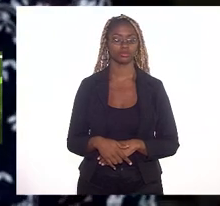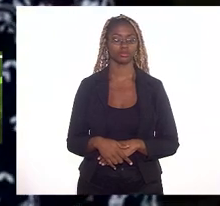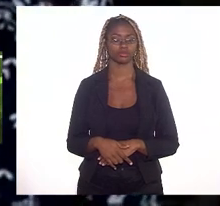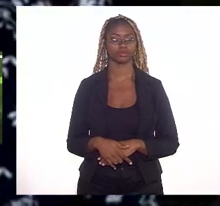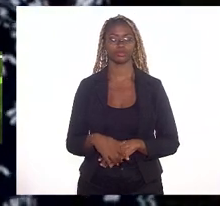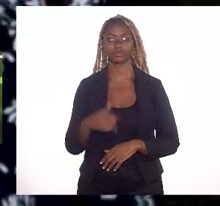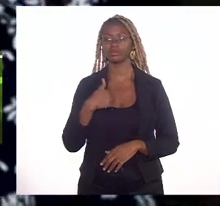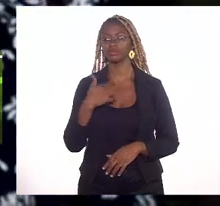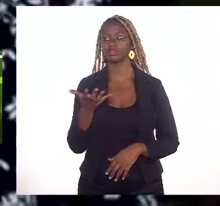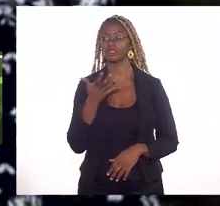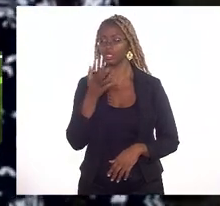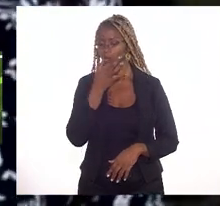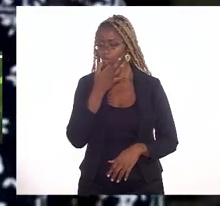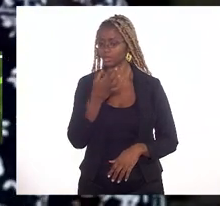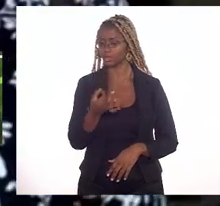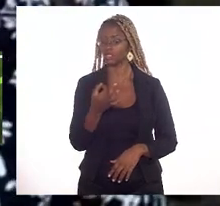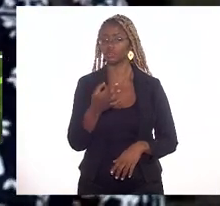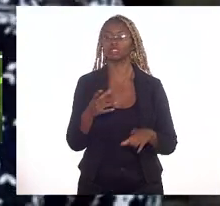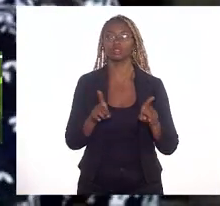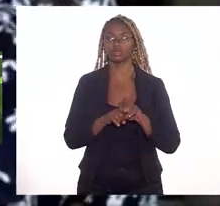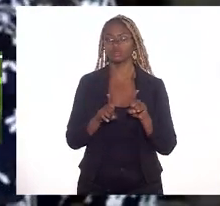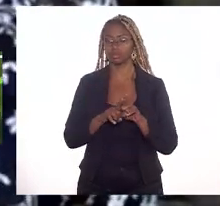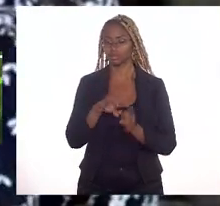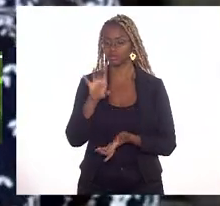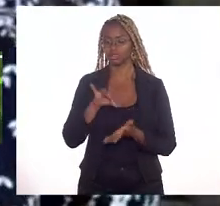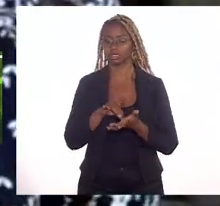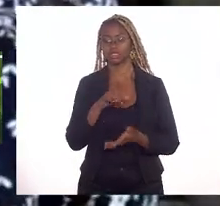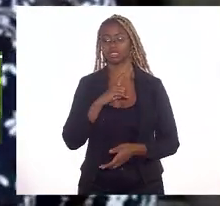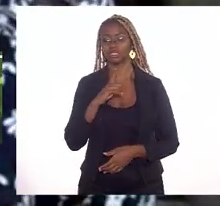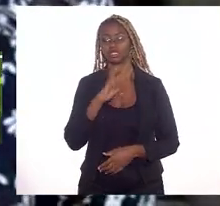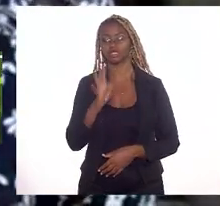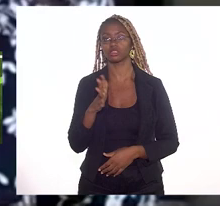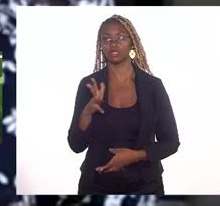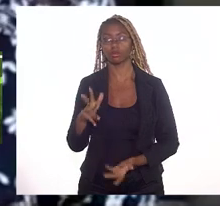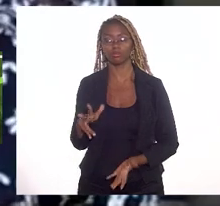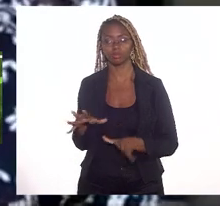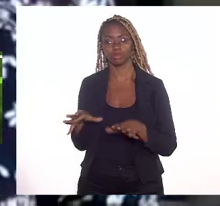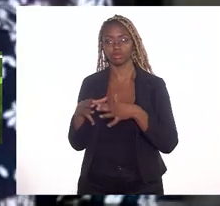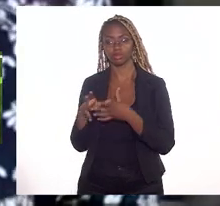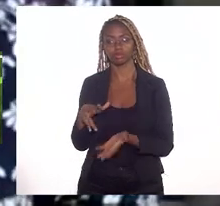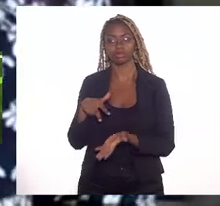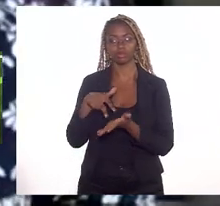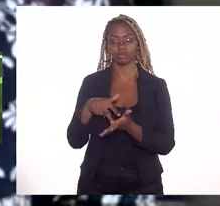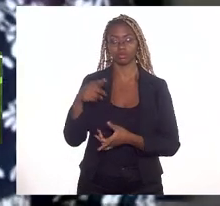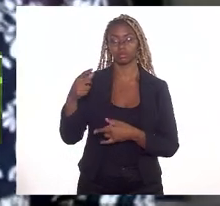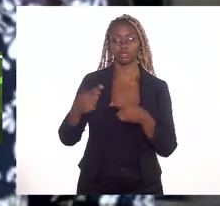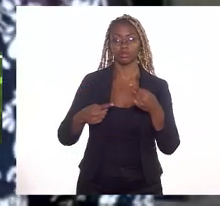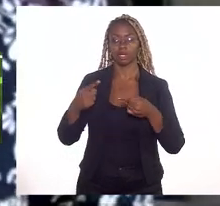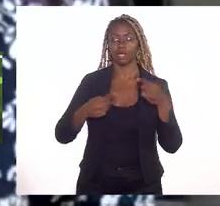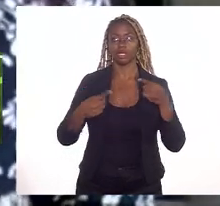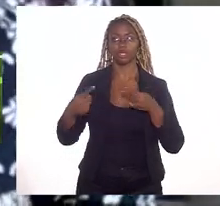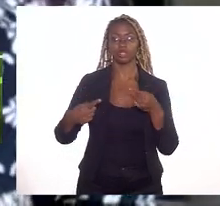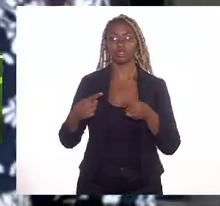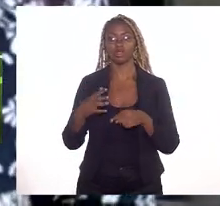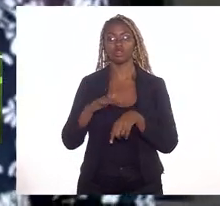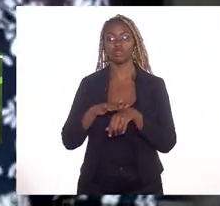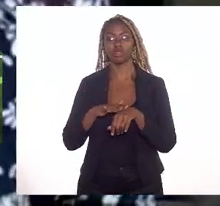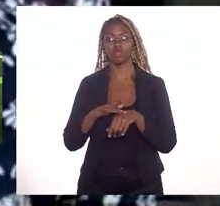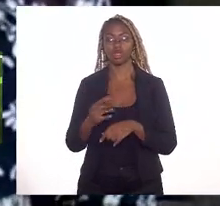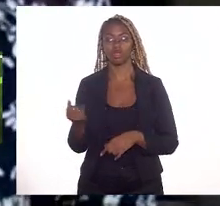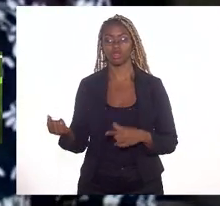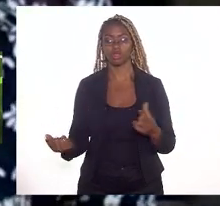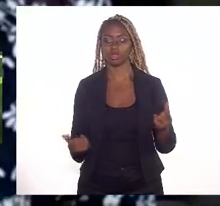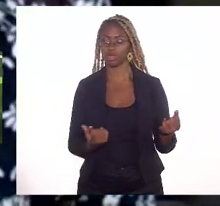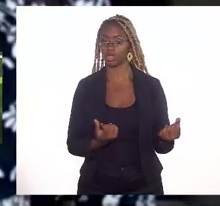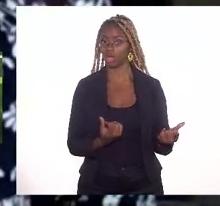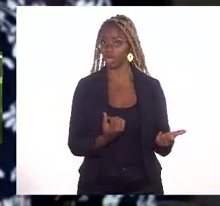eu gostaria muito de sugerir, mas, na verdade, eu vi que já existe uma frente parlamentar no Rio sobre doenças raras. Eu acho de